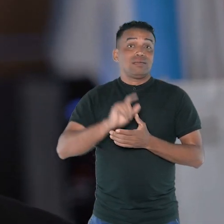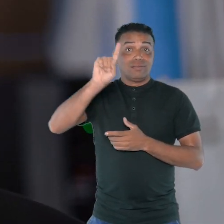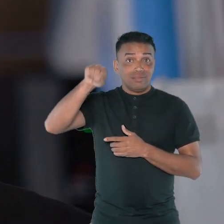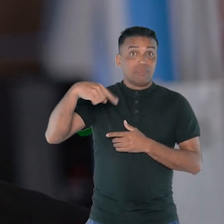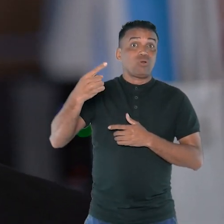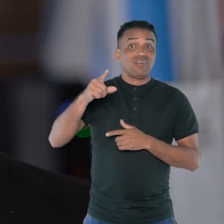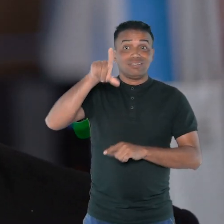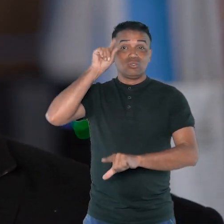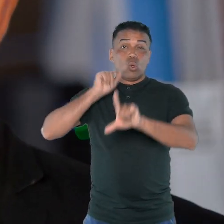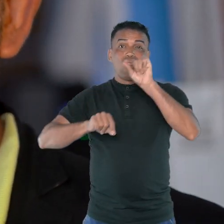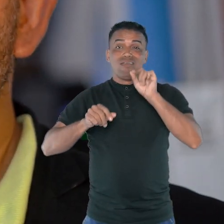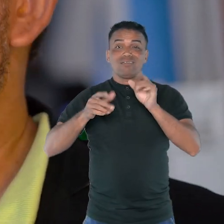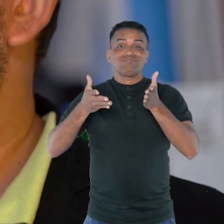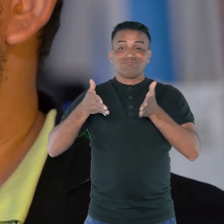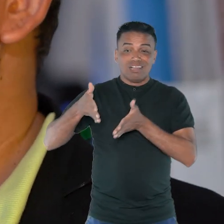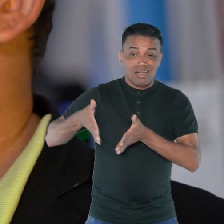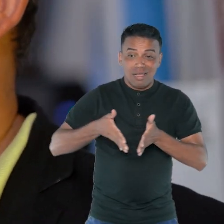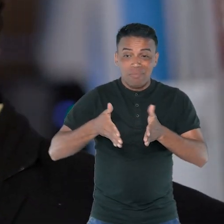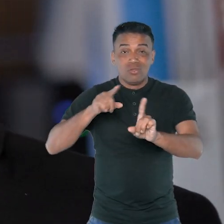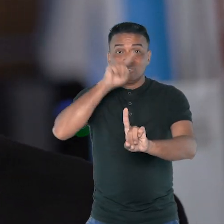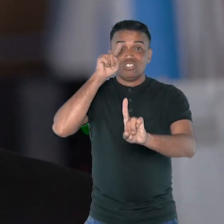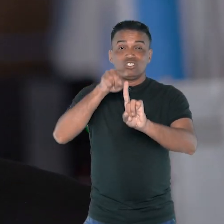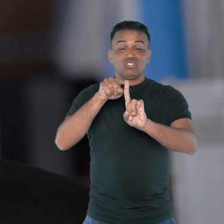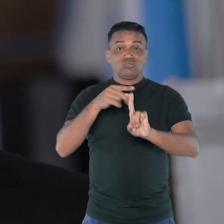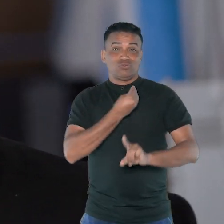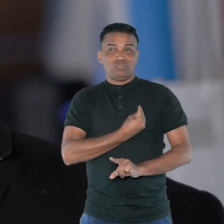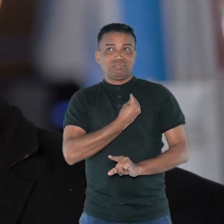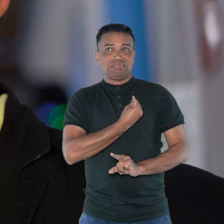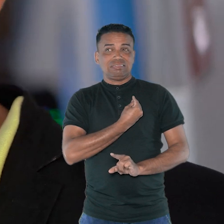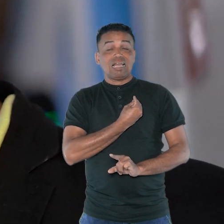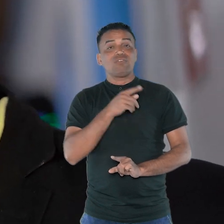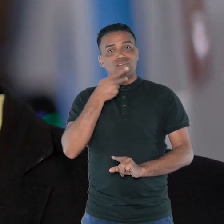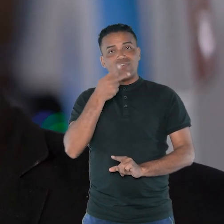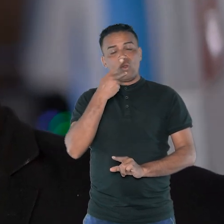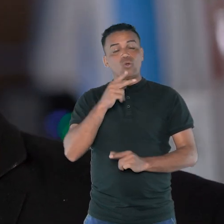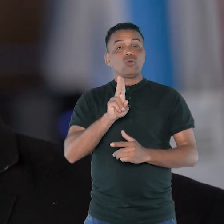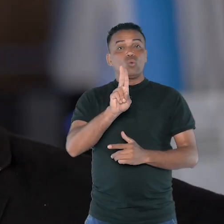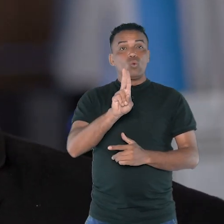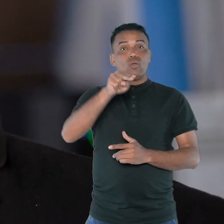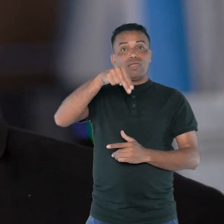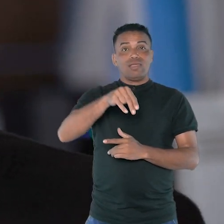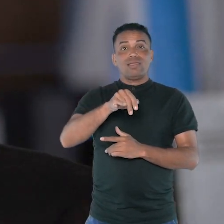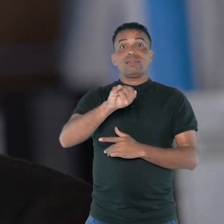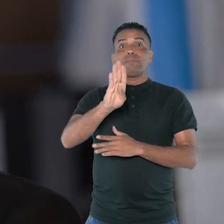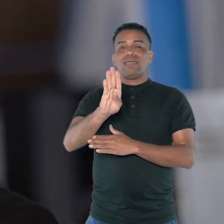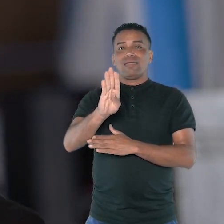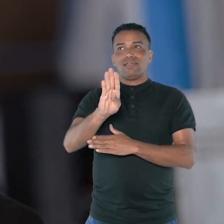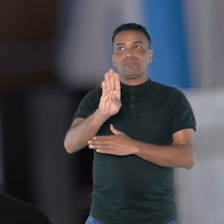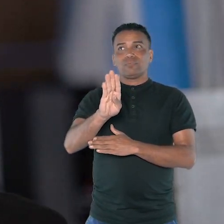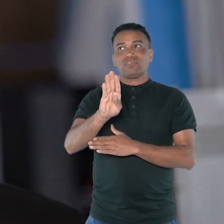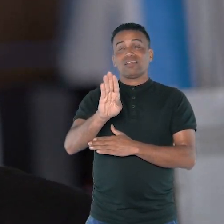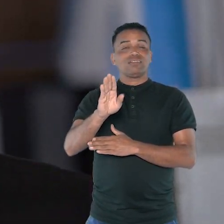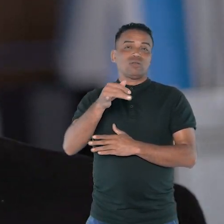trilhar, com certeza existem dúvidas. E você destacou que na UNB, quando você fazia faculdade, tinha gente que chegava